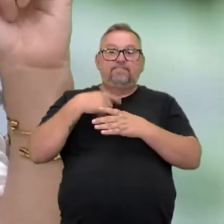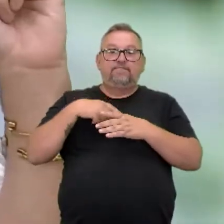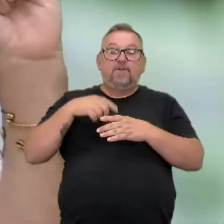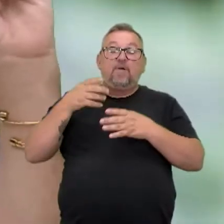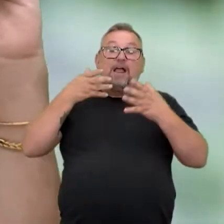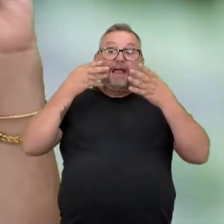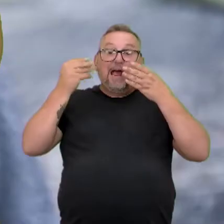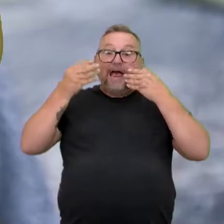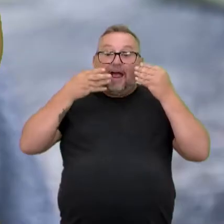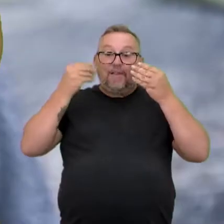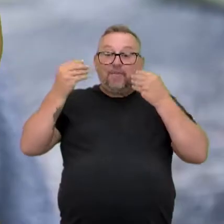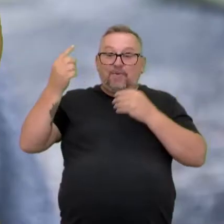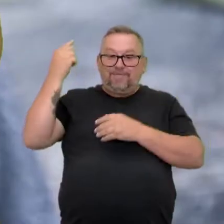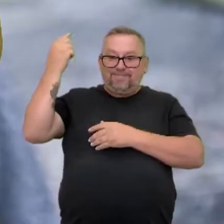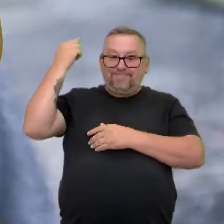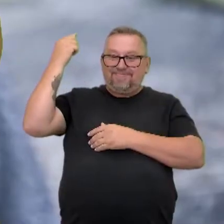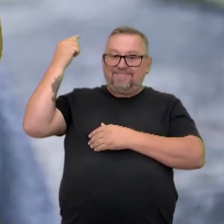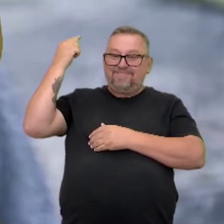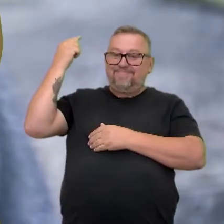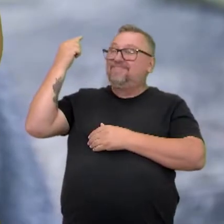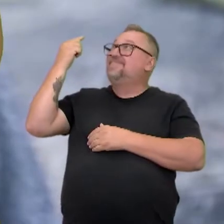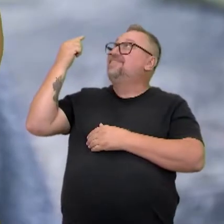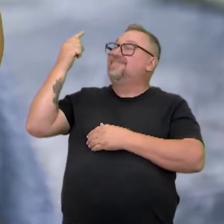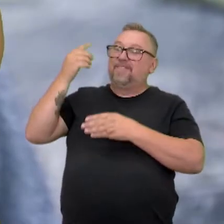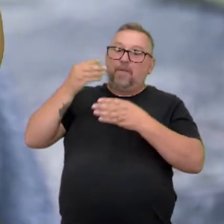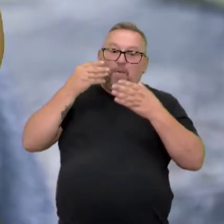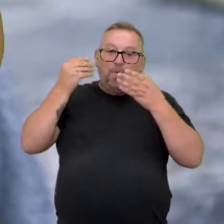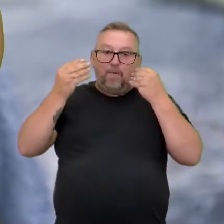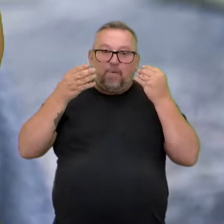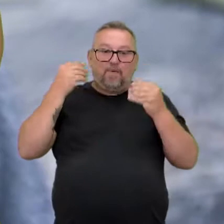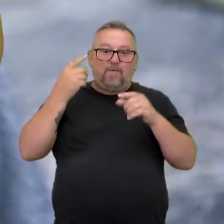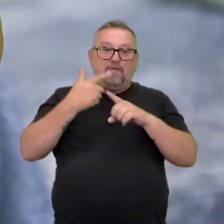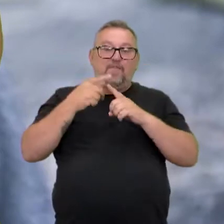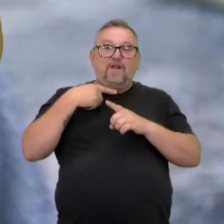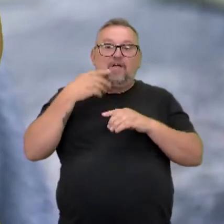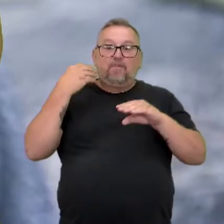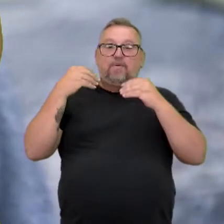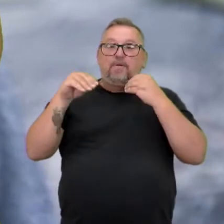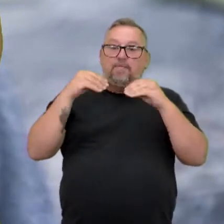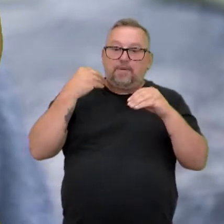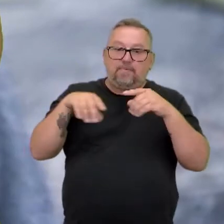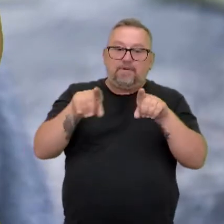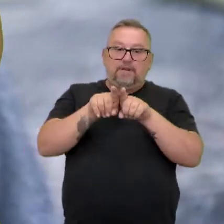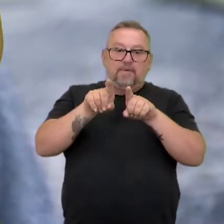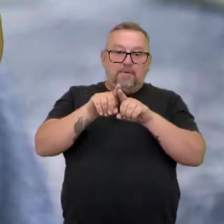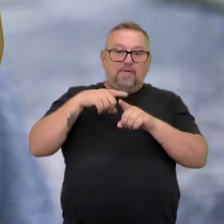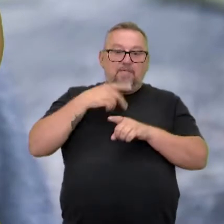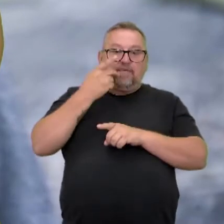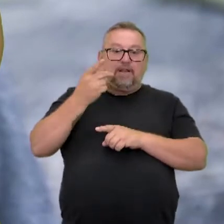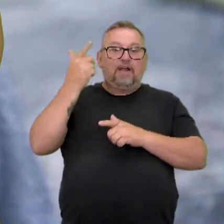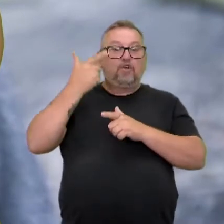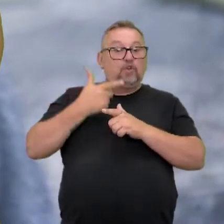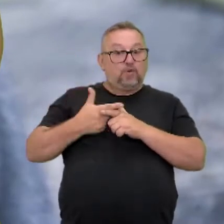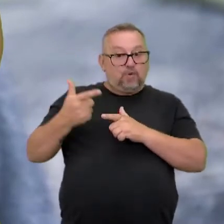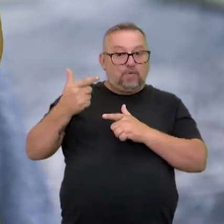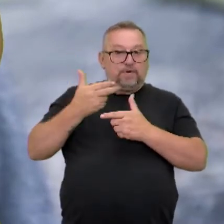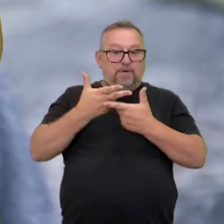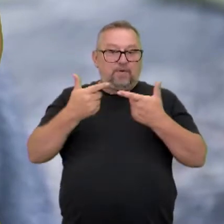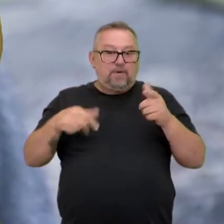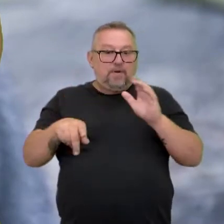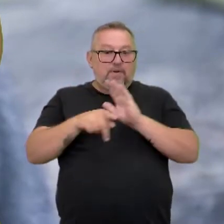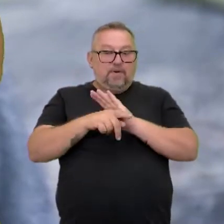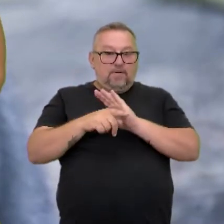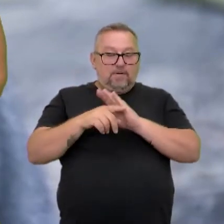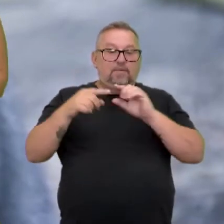aqui atrás, ó, gente, essa imagem. Por quê? Porque o nosso assunto hoje é falar sobre o memes, falar sobre a memética, falar sobre a questão como é